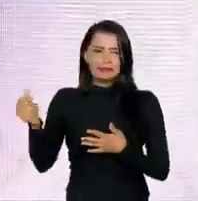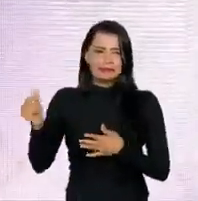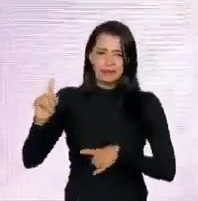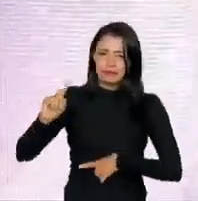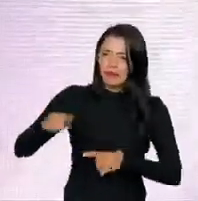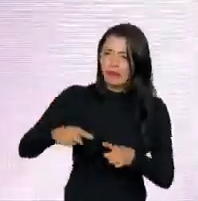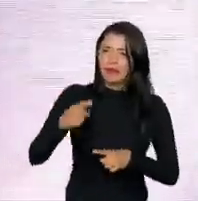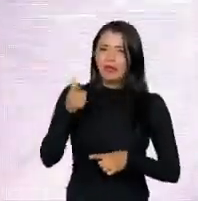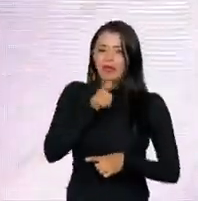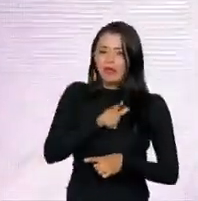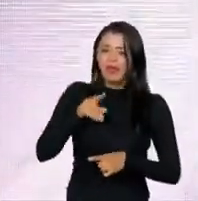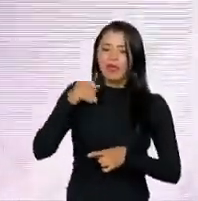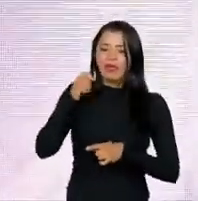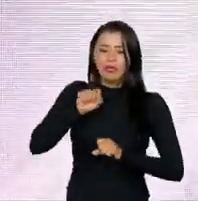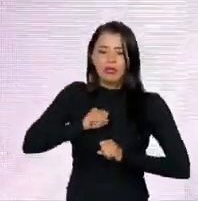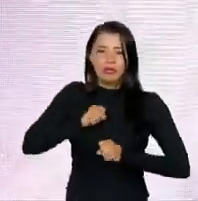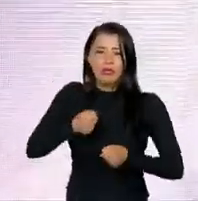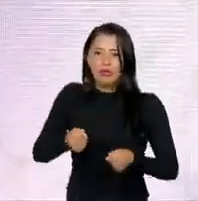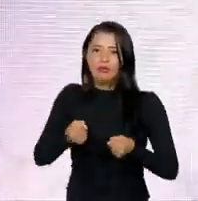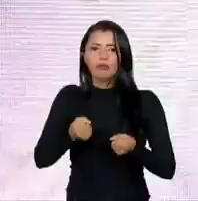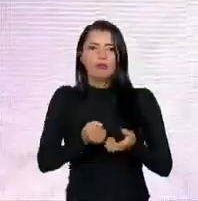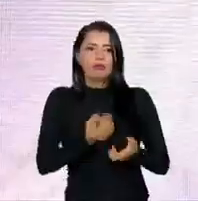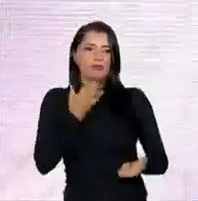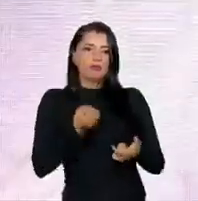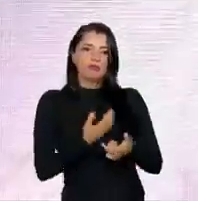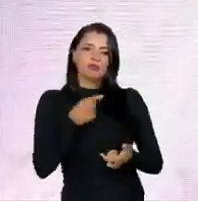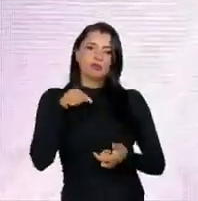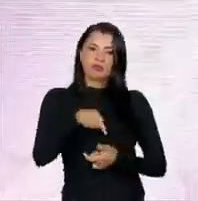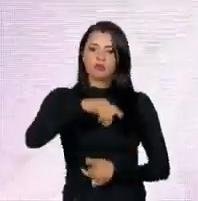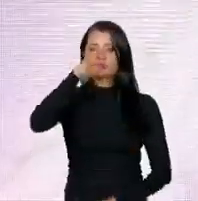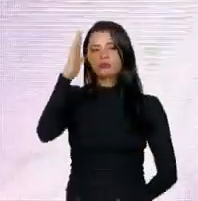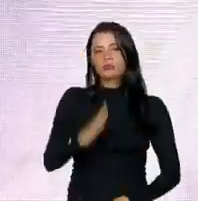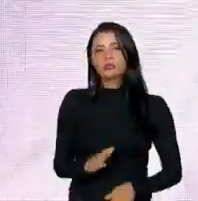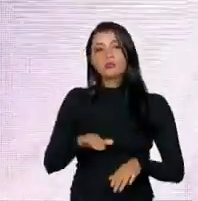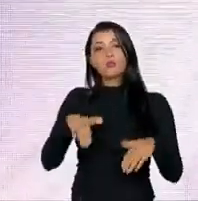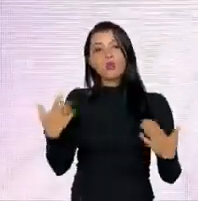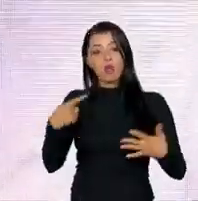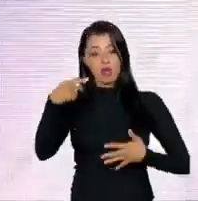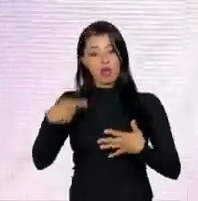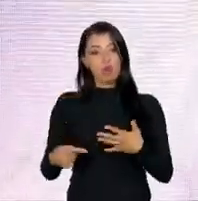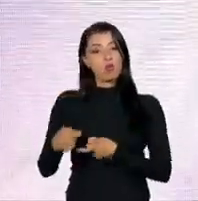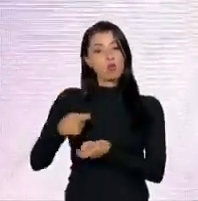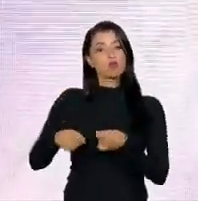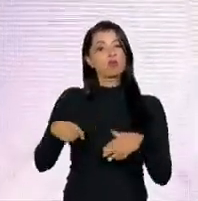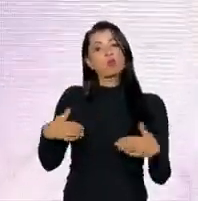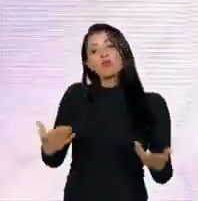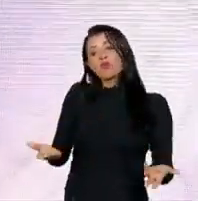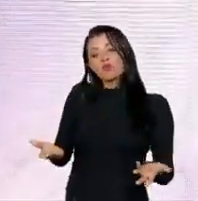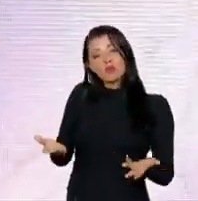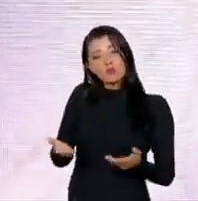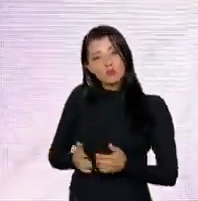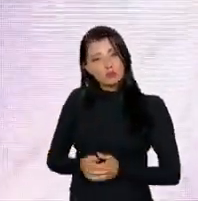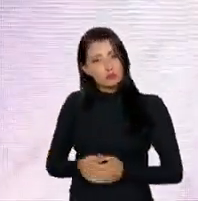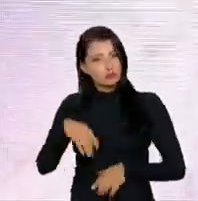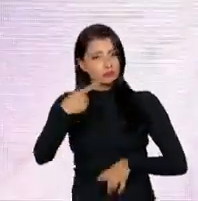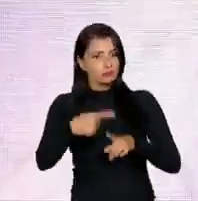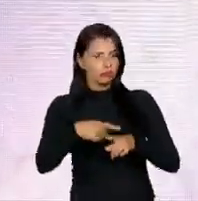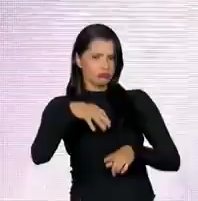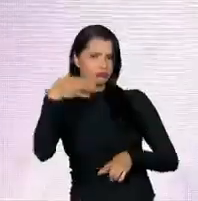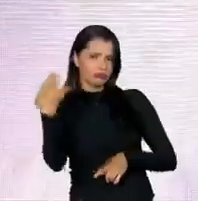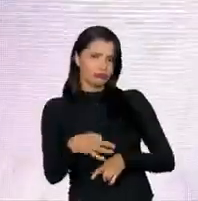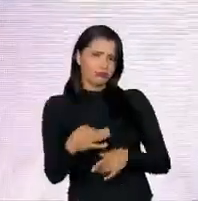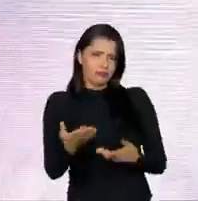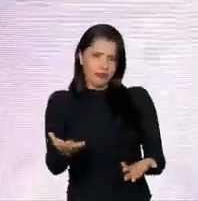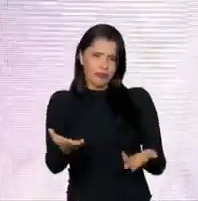superar o analfabetismo no Brasil e quais são os aspectos econômicos disso, né? Porque é óbvio